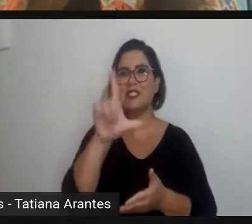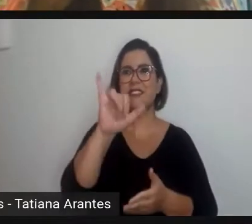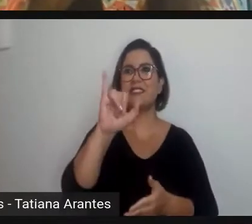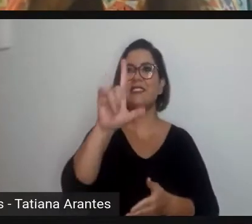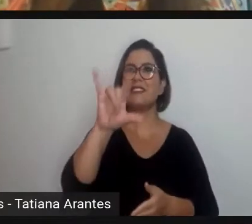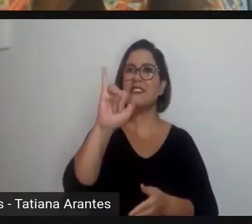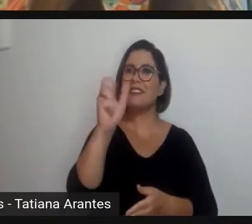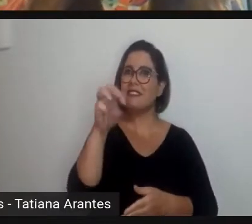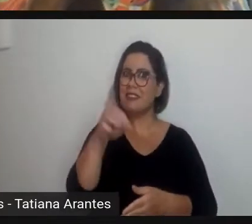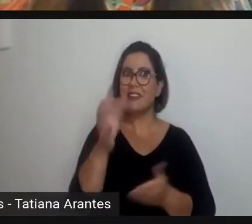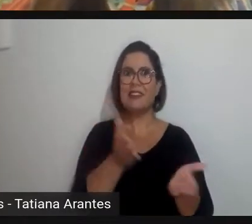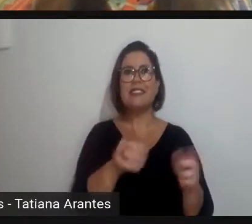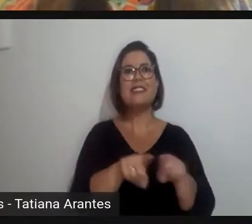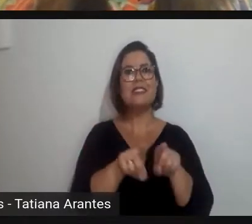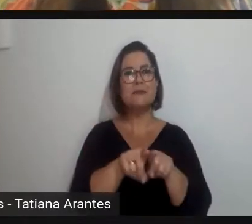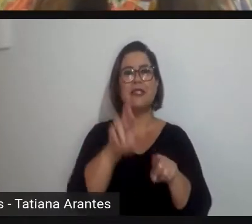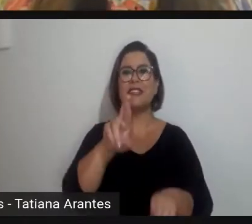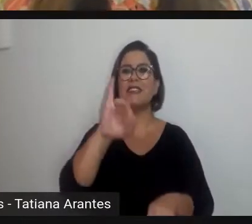sejam muito bem-vindos.